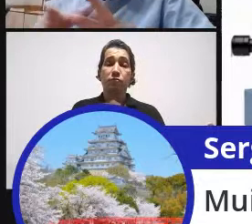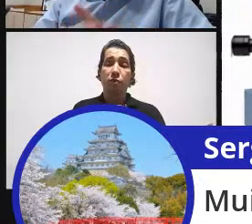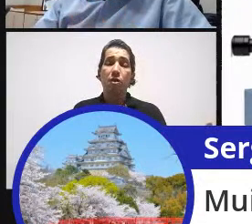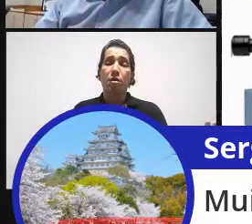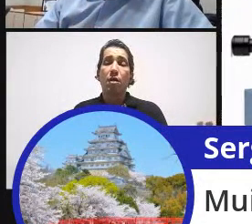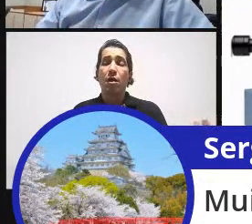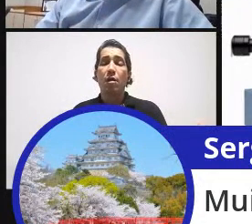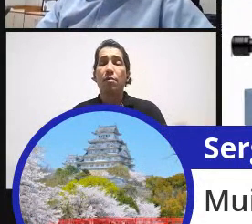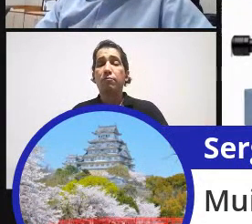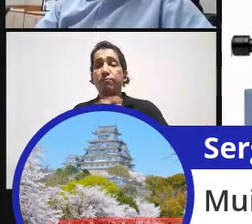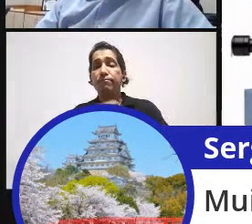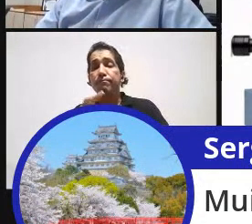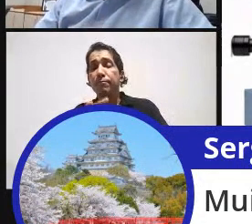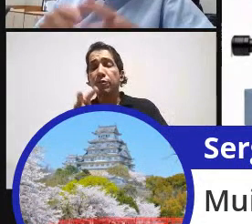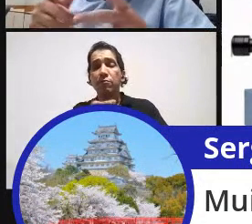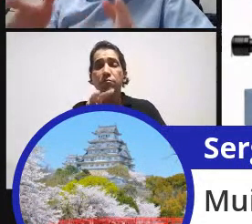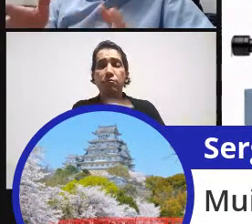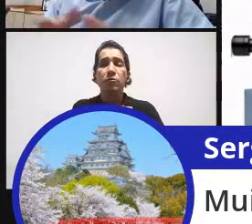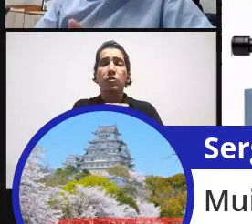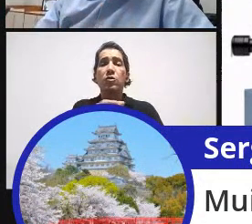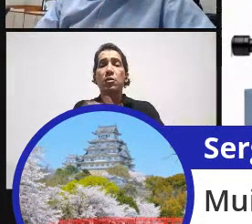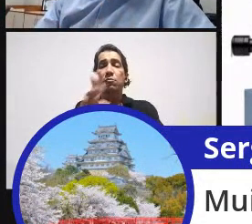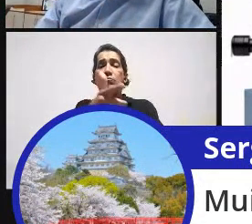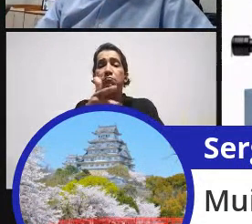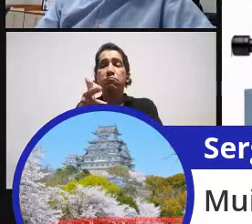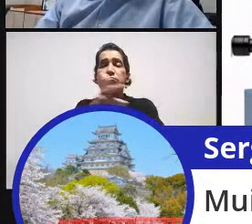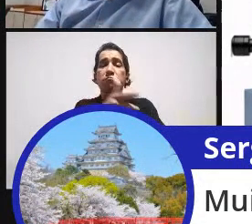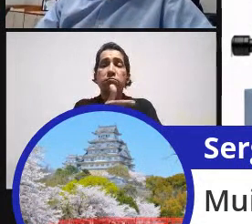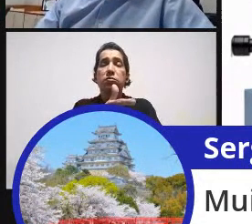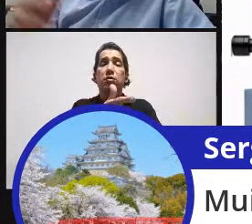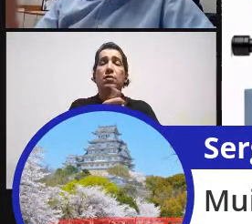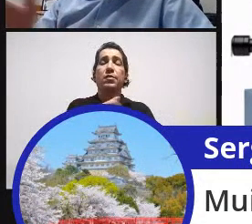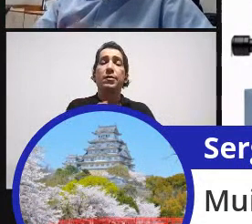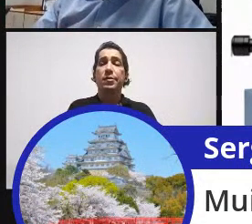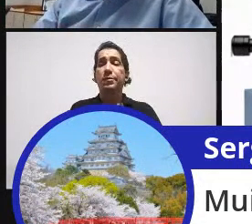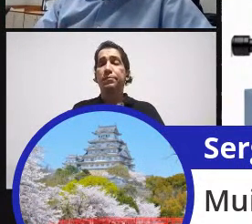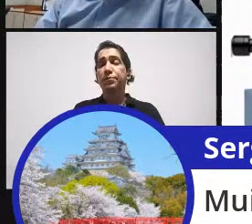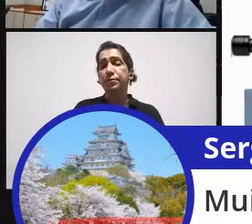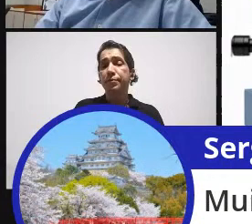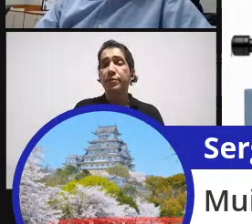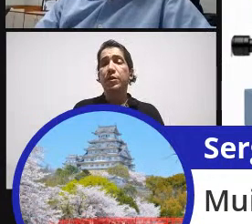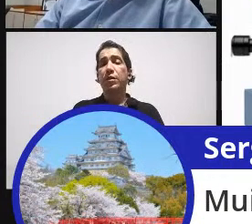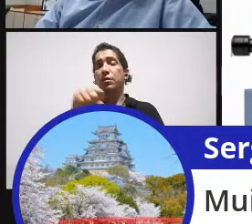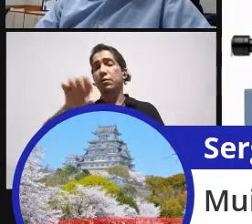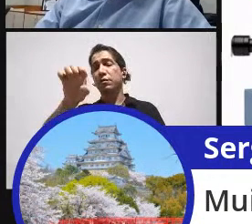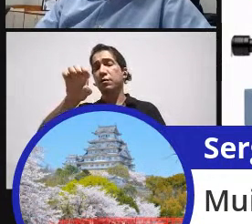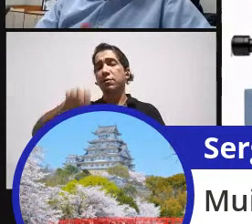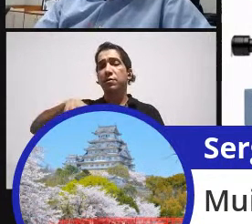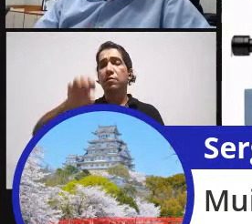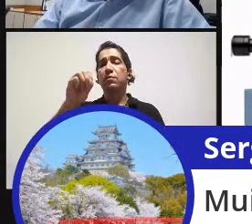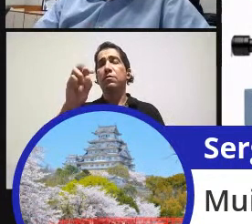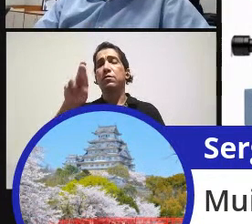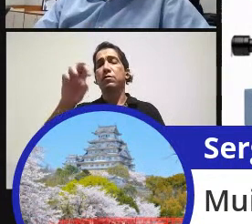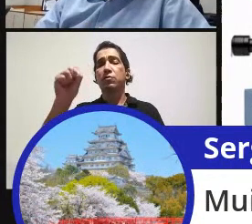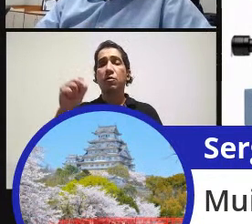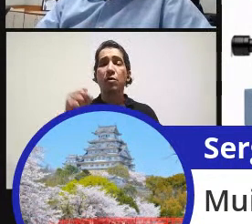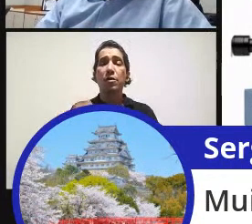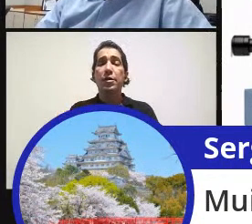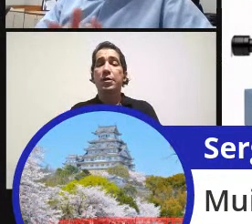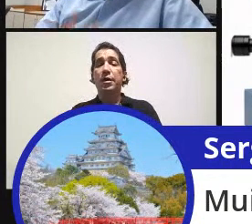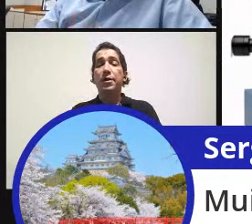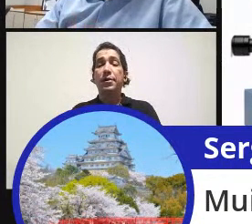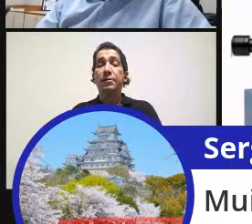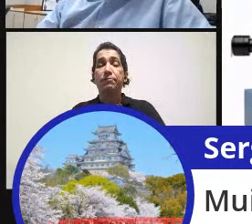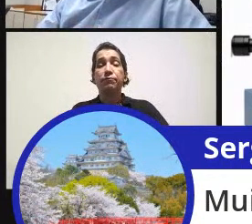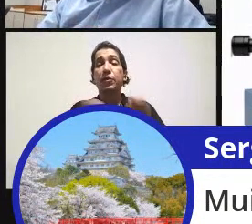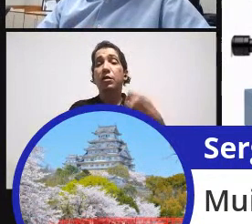exemplo, sensores que sensorizam, por exemplo, motores, consumo de energia elétrica, por exemplo. Você vai saber o consumo de energia